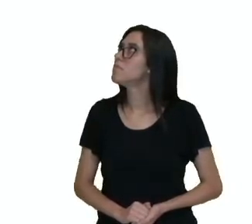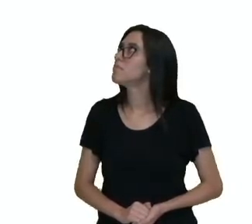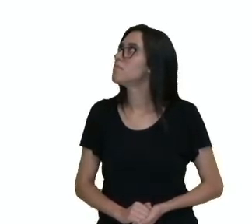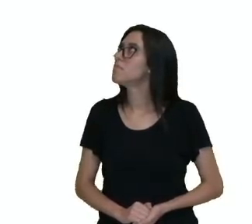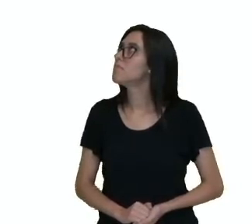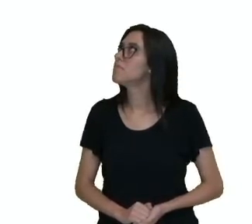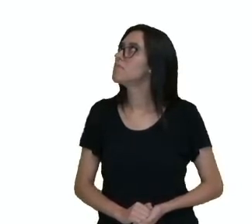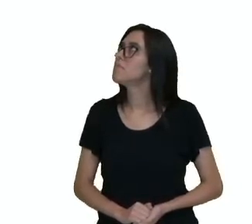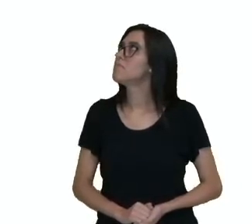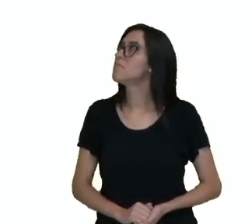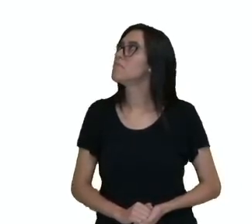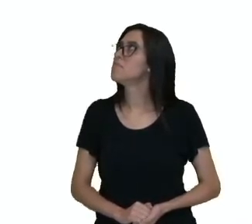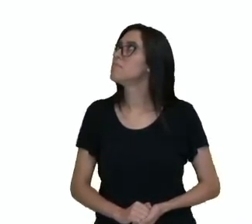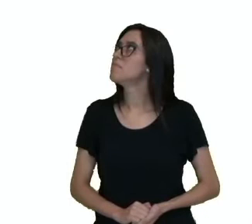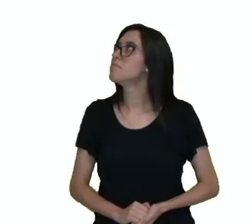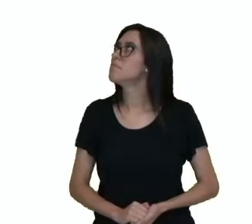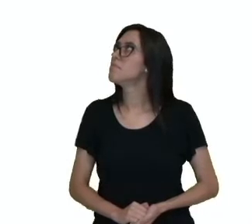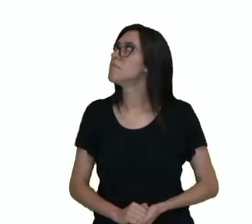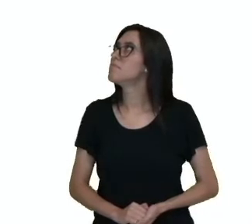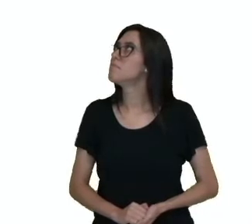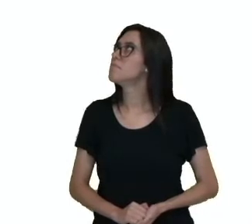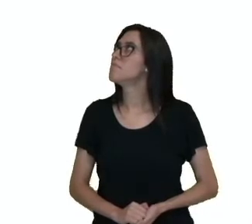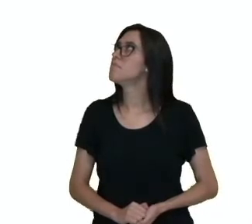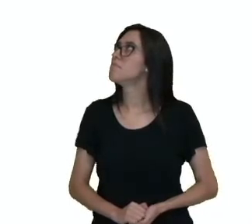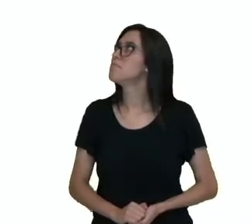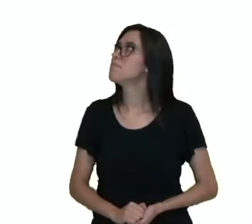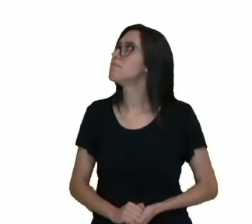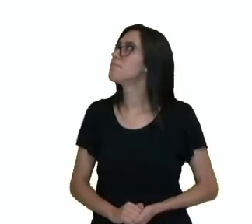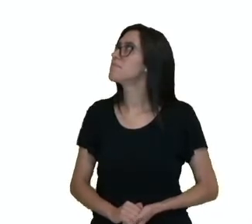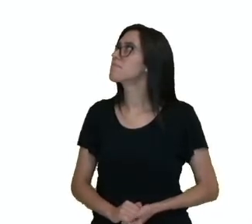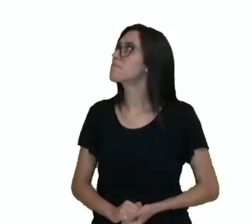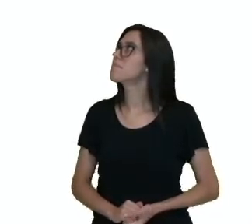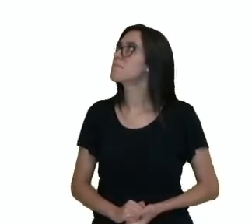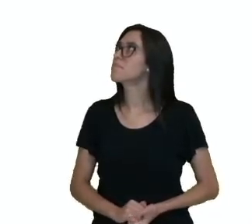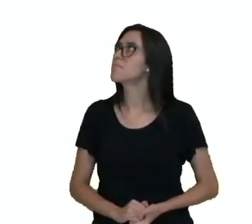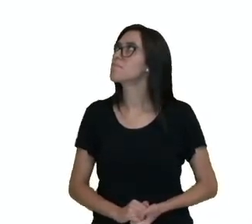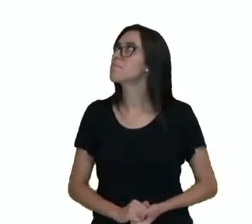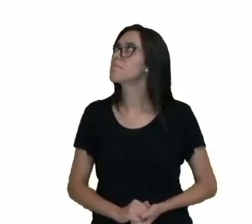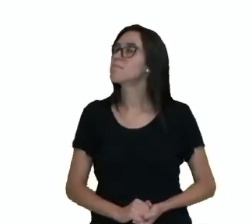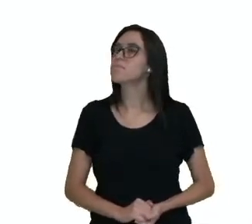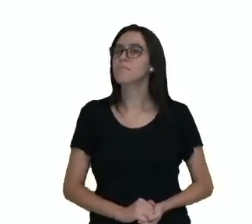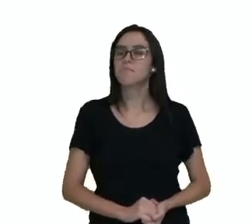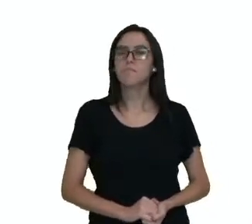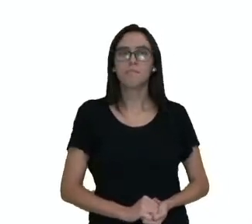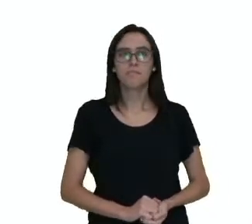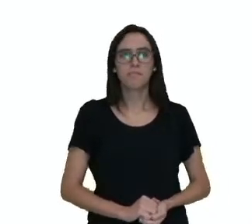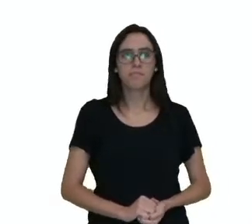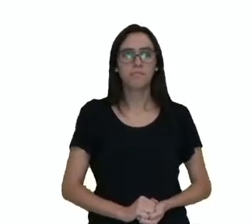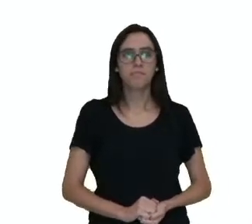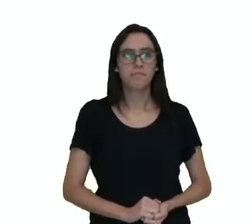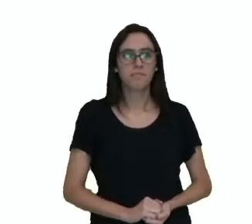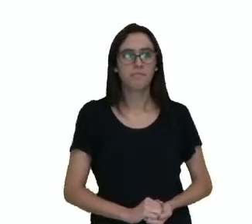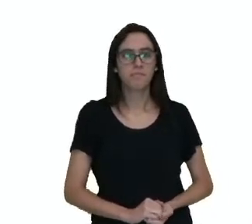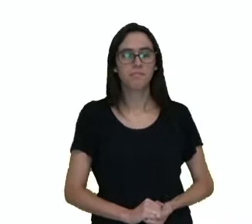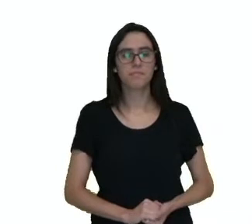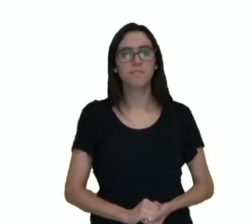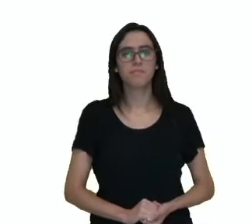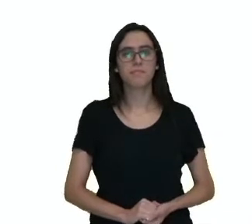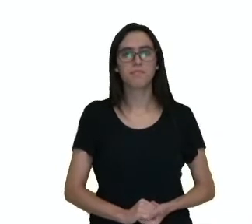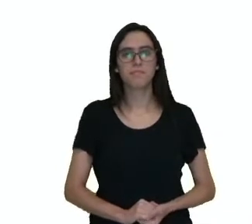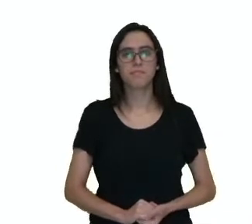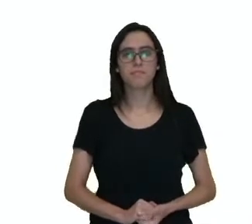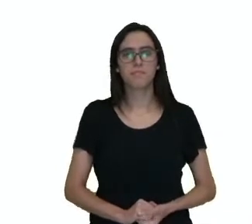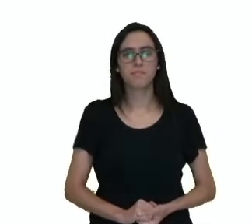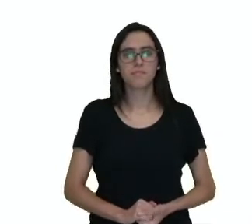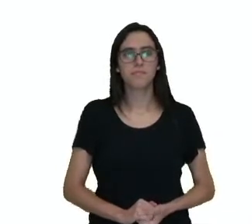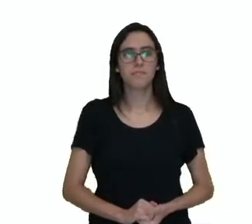genial, de gato e gigante. H de hombre. I de